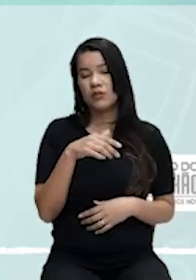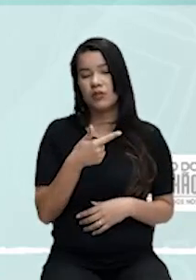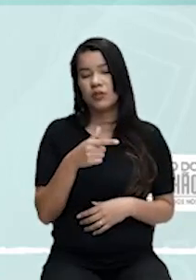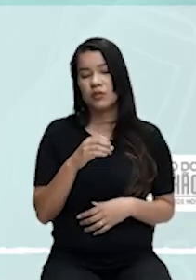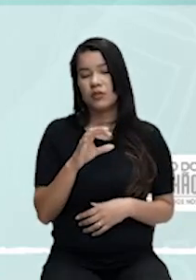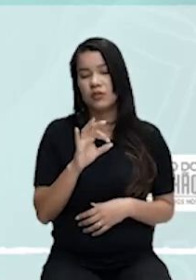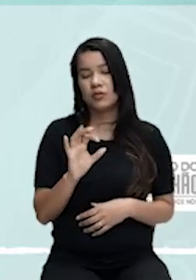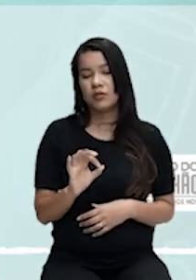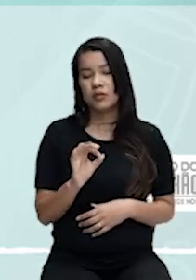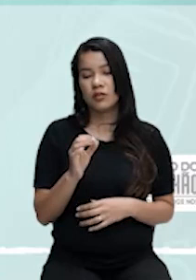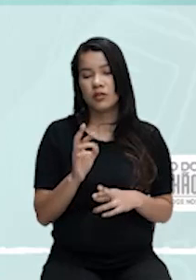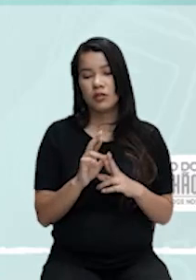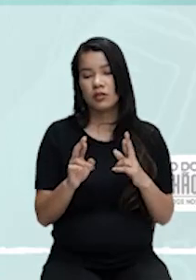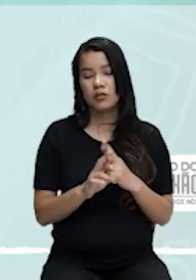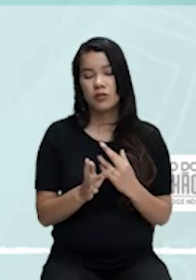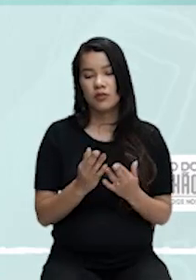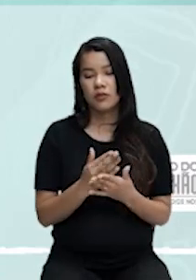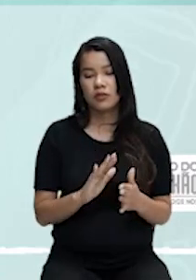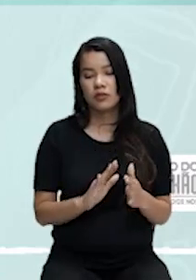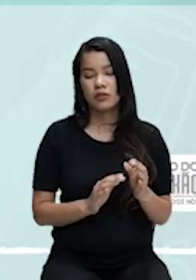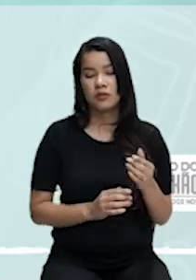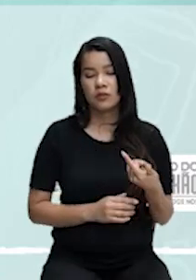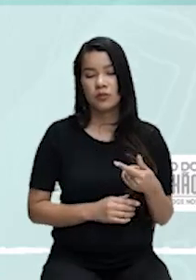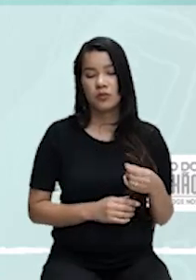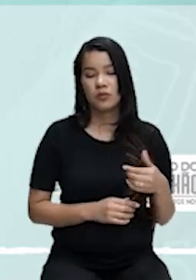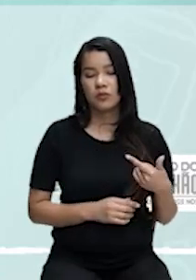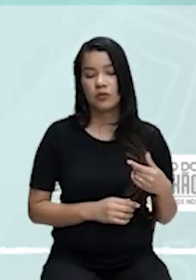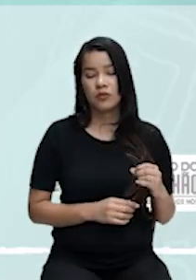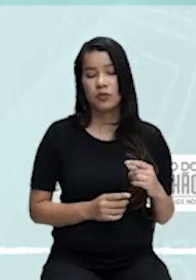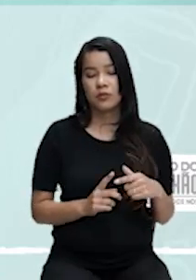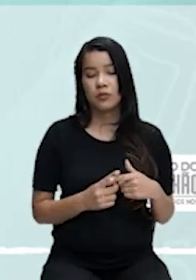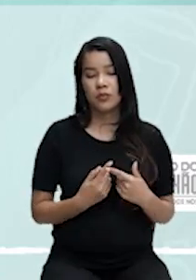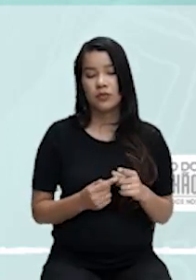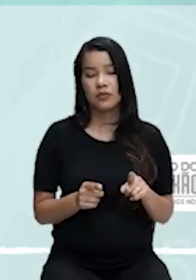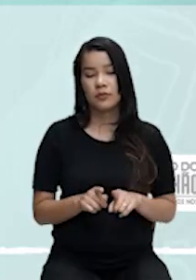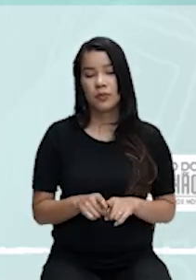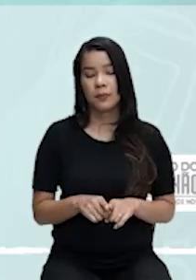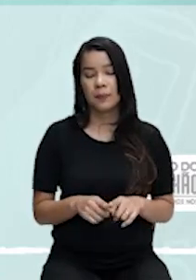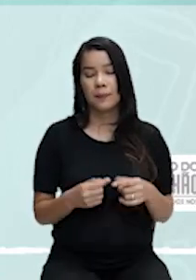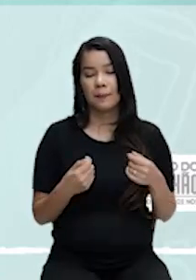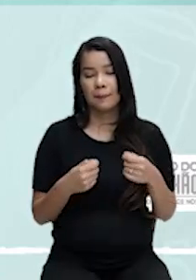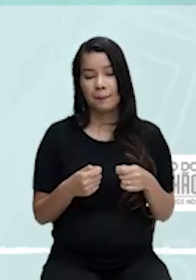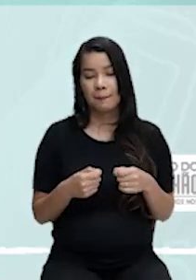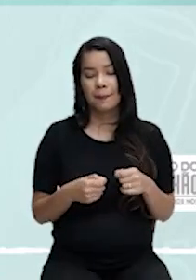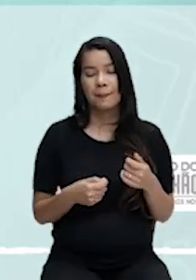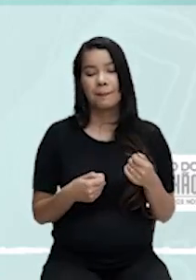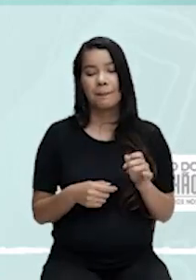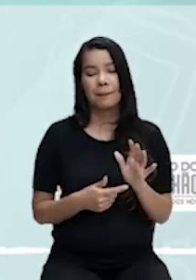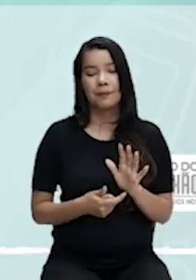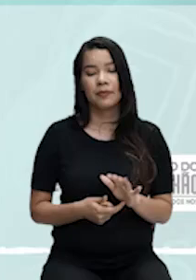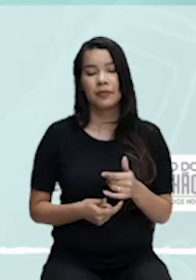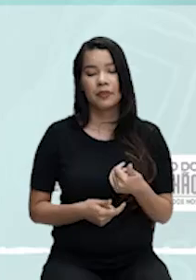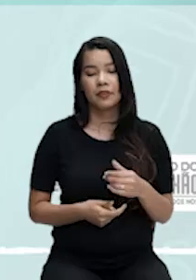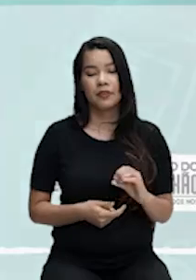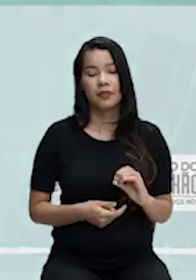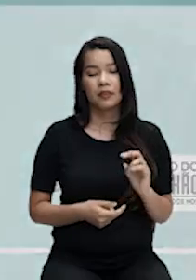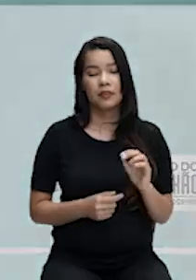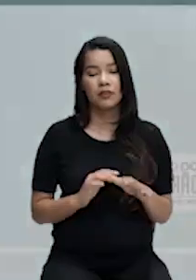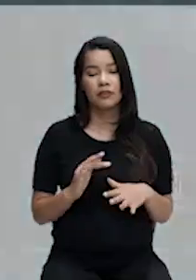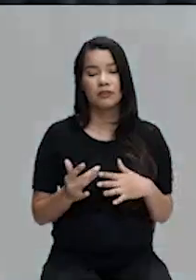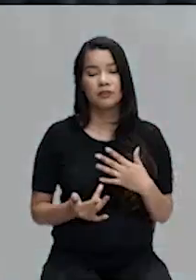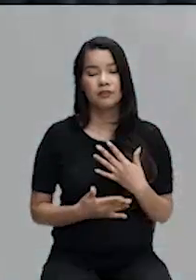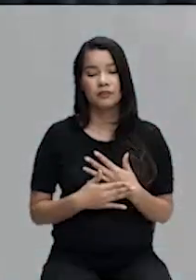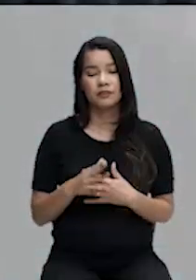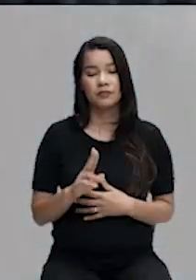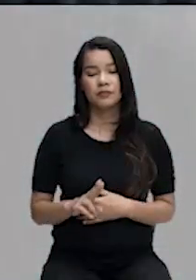fim de 2020. Ainda assim, é o suficiente para deixá-lo no top 10 das redes sociais mais usadas no país.